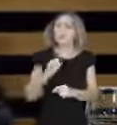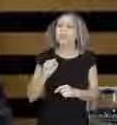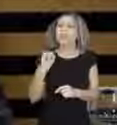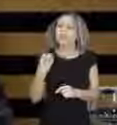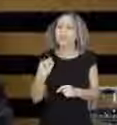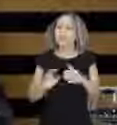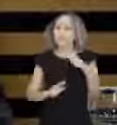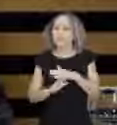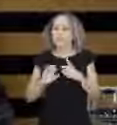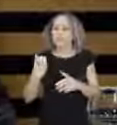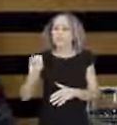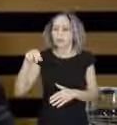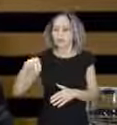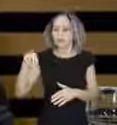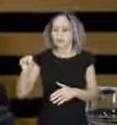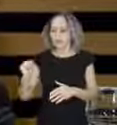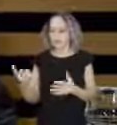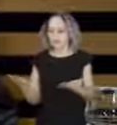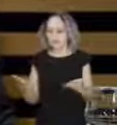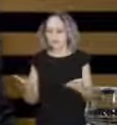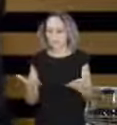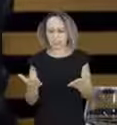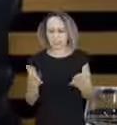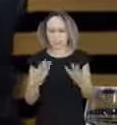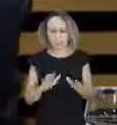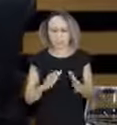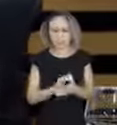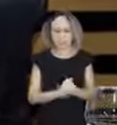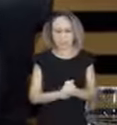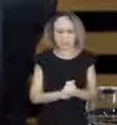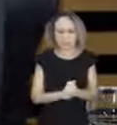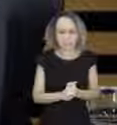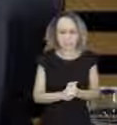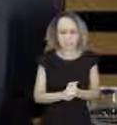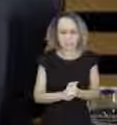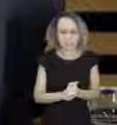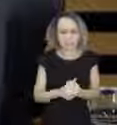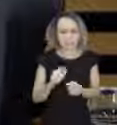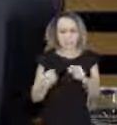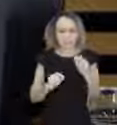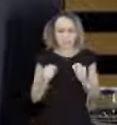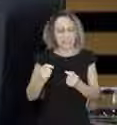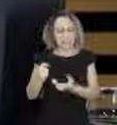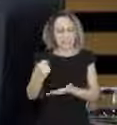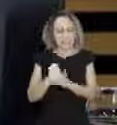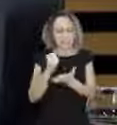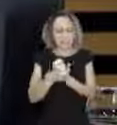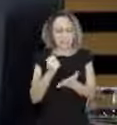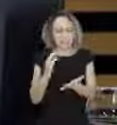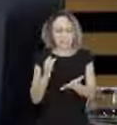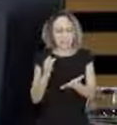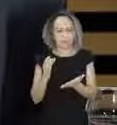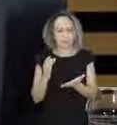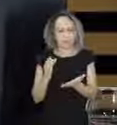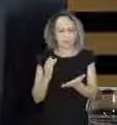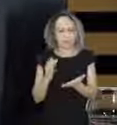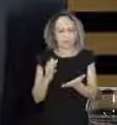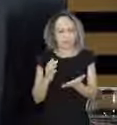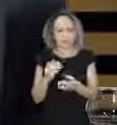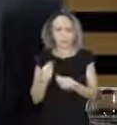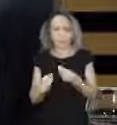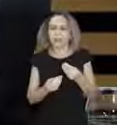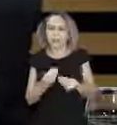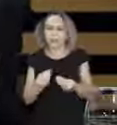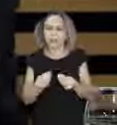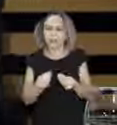benefício definido, mas é contribuição definida. Não tem déficit, é capitalização individual,